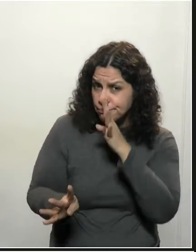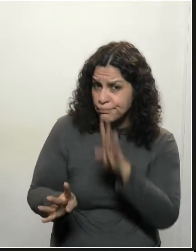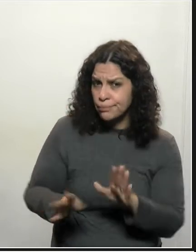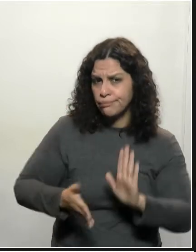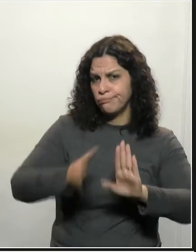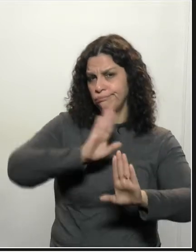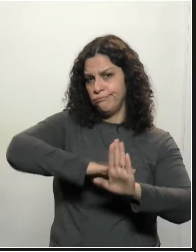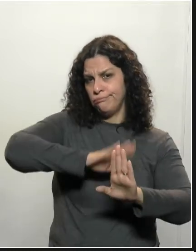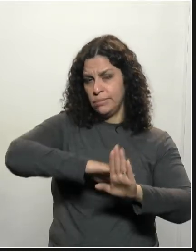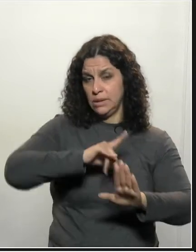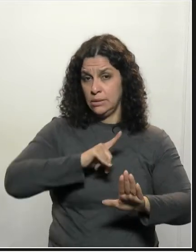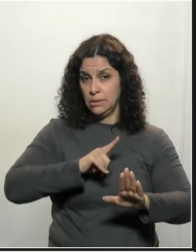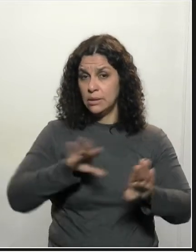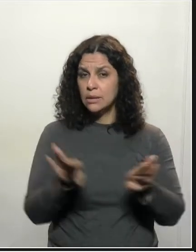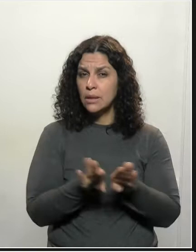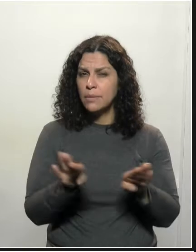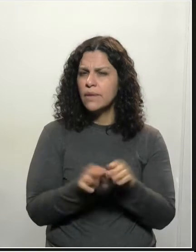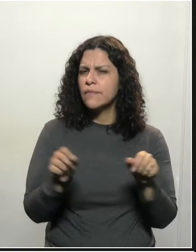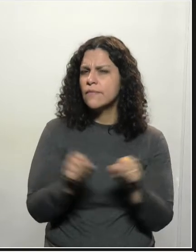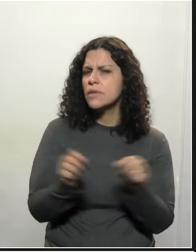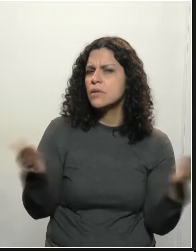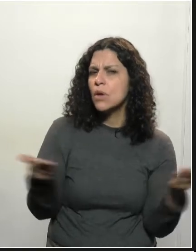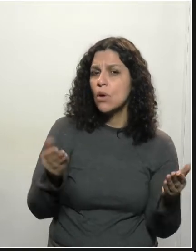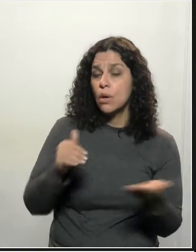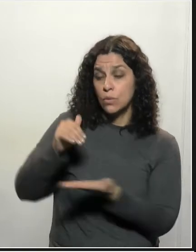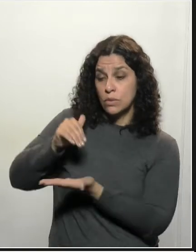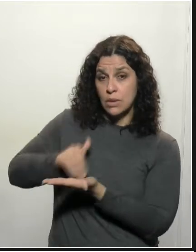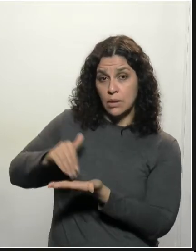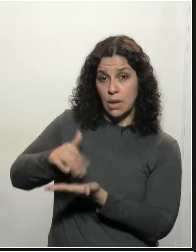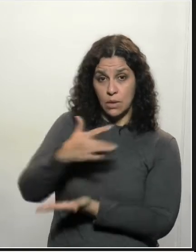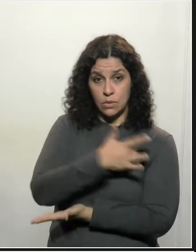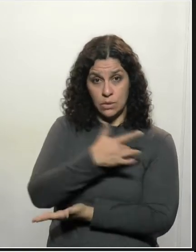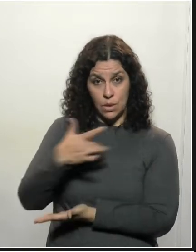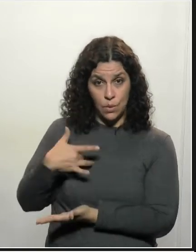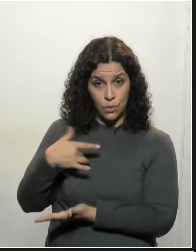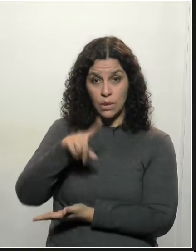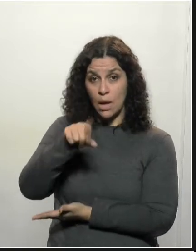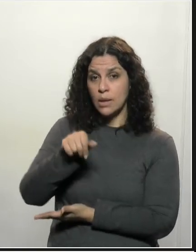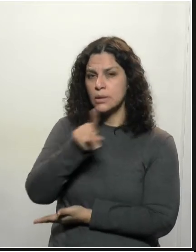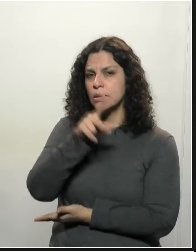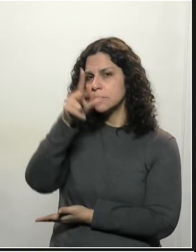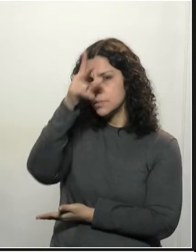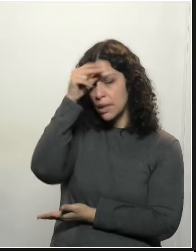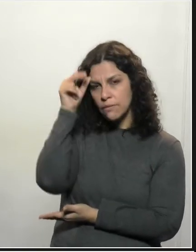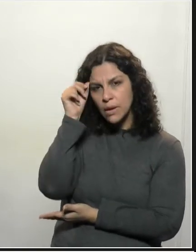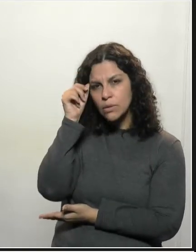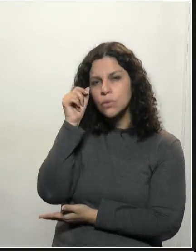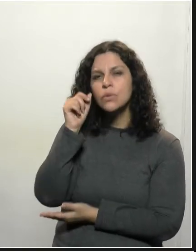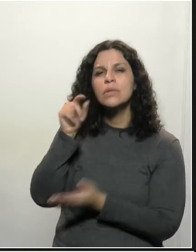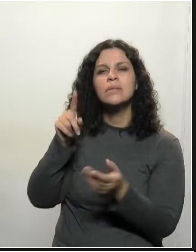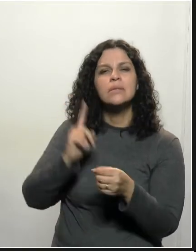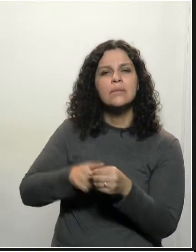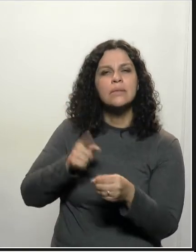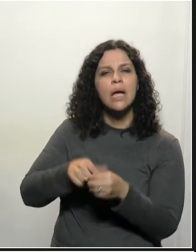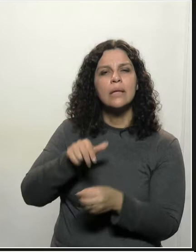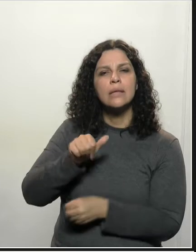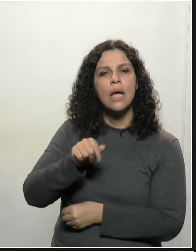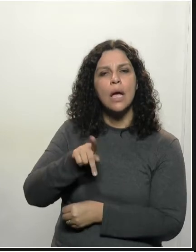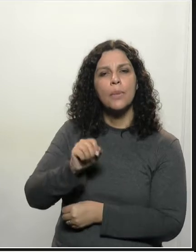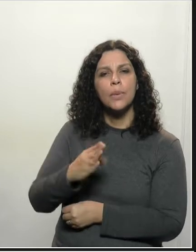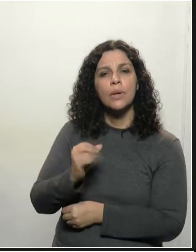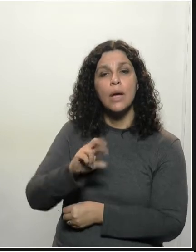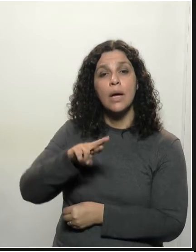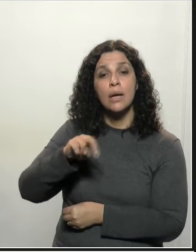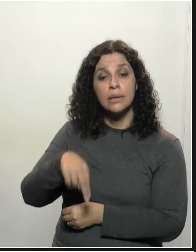principalmente tentando ligar o secretário da Saúde, ex-prefeito de Apucarana, a partido